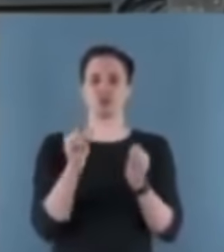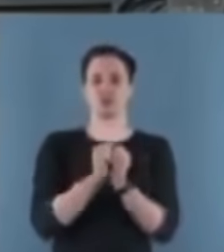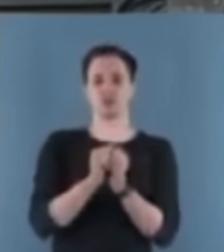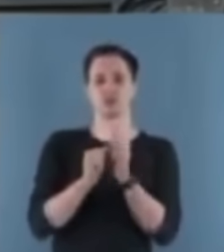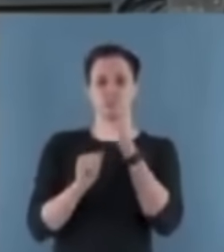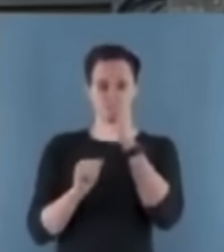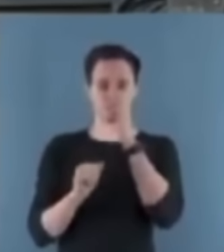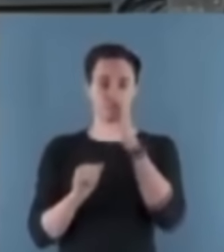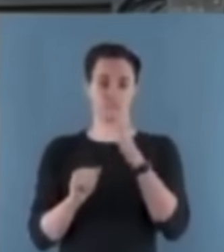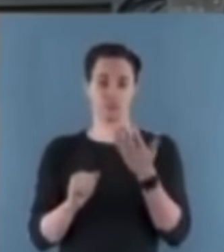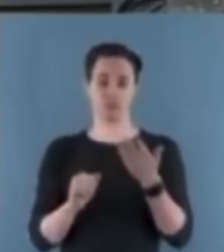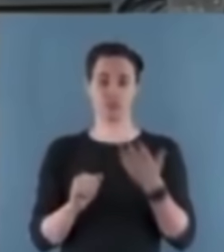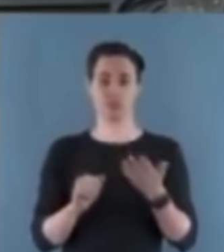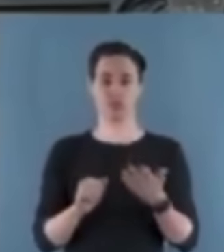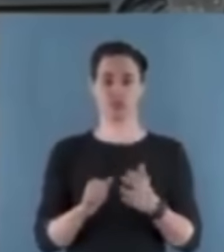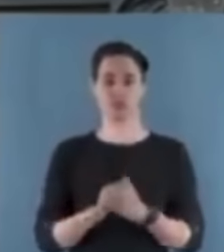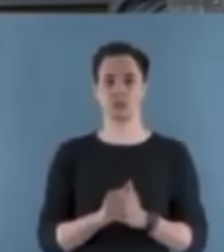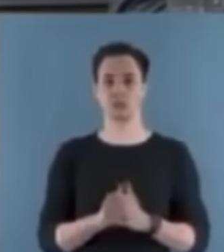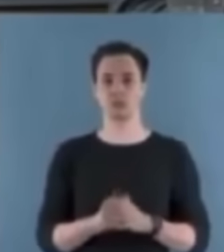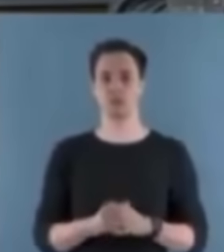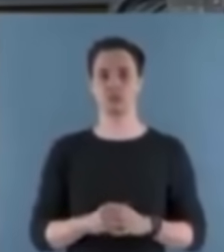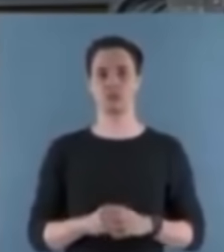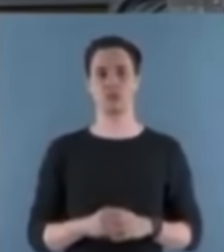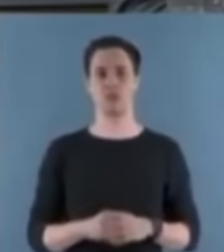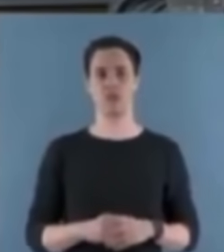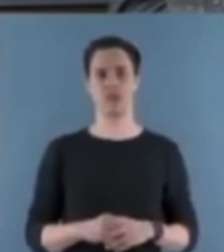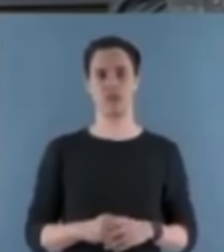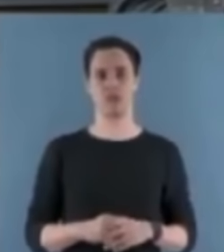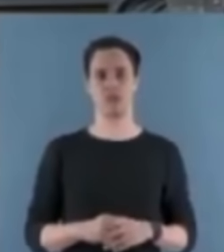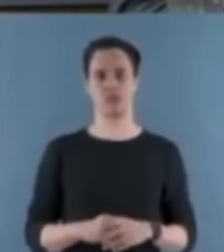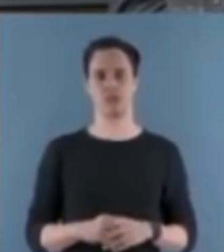faz. Para finalizar,